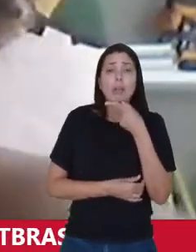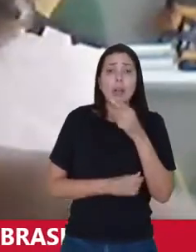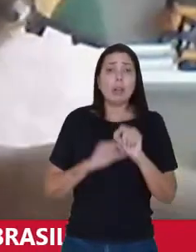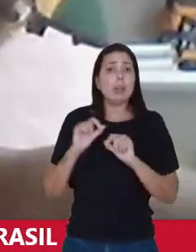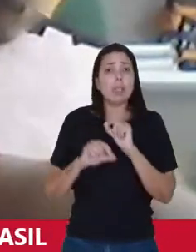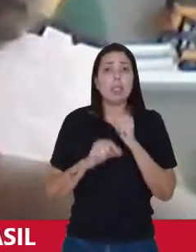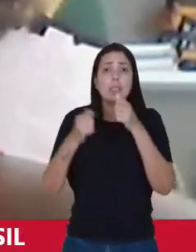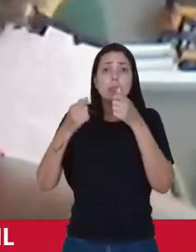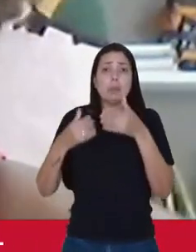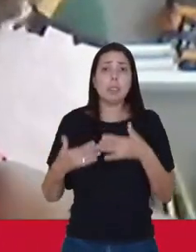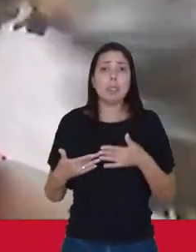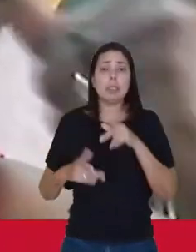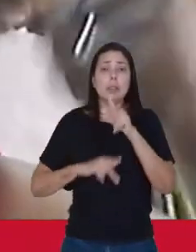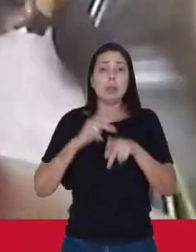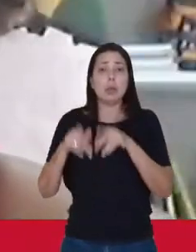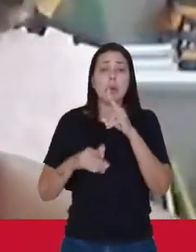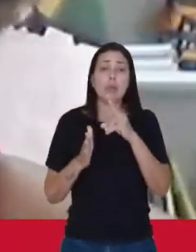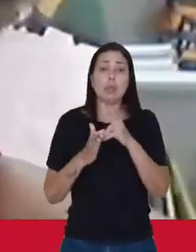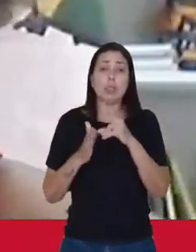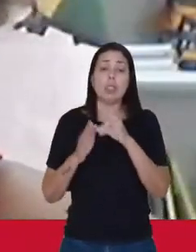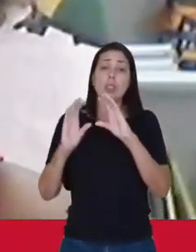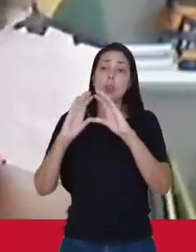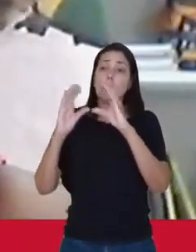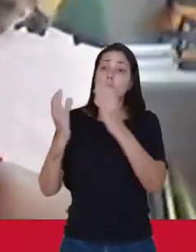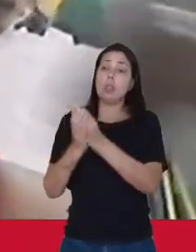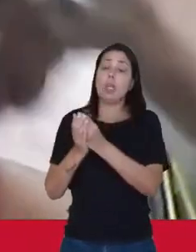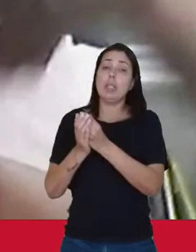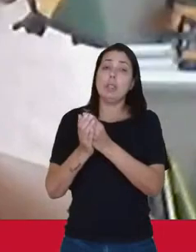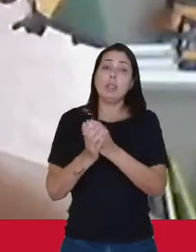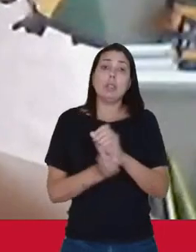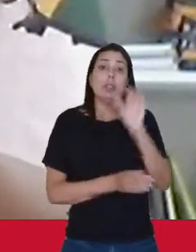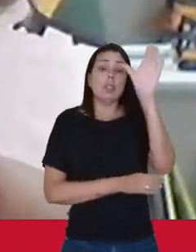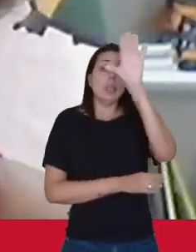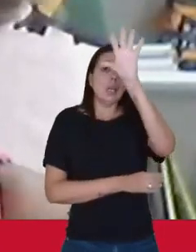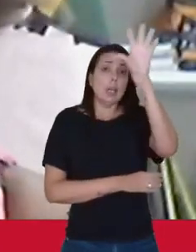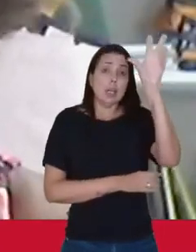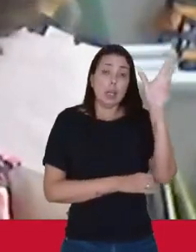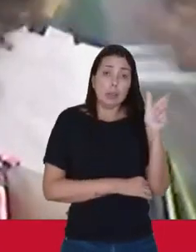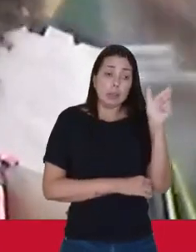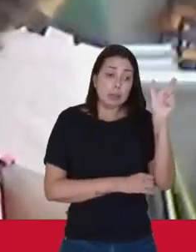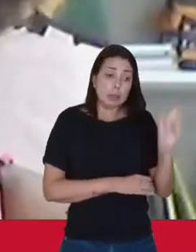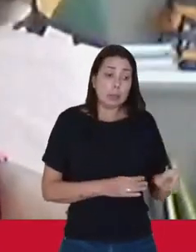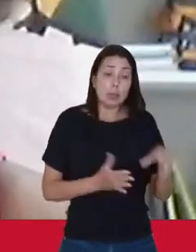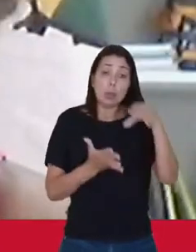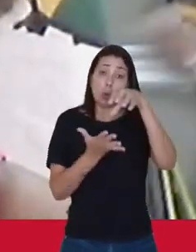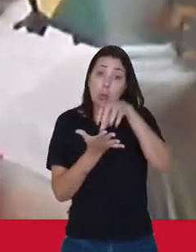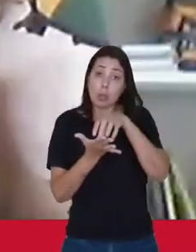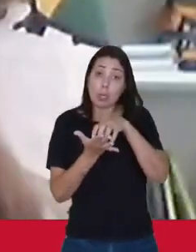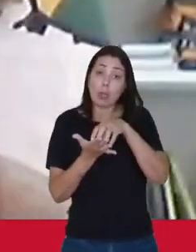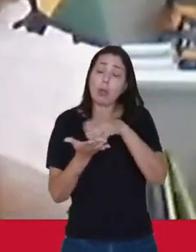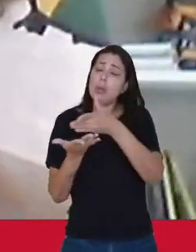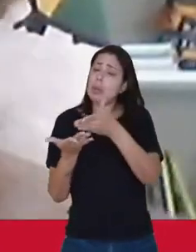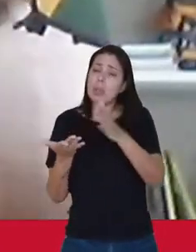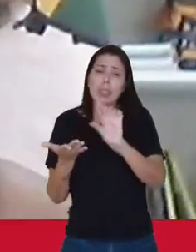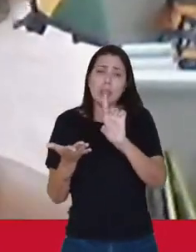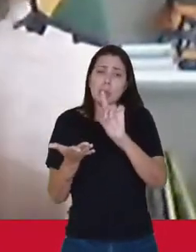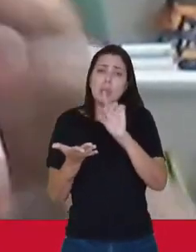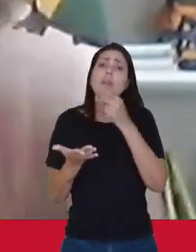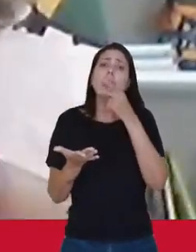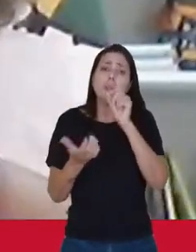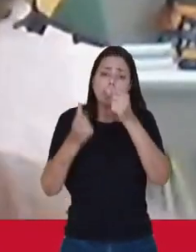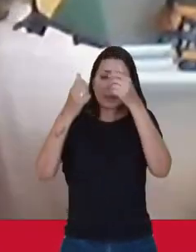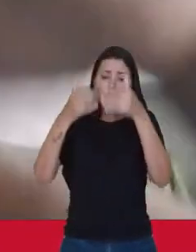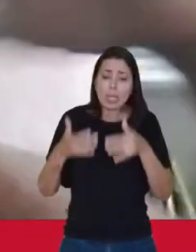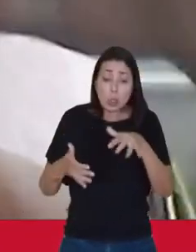falando dos povos indígenas, das comunidades quilombolas, dos assentamentos, etc. Não, nós estamos falando